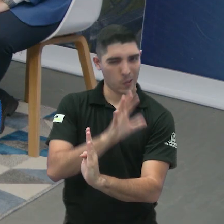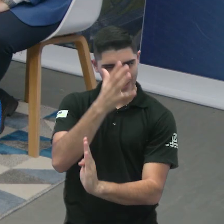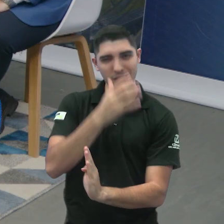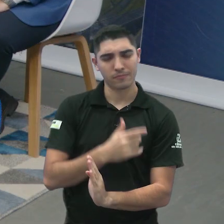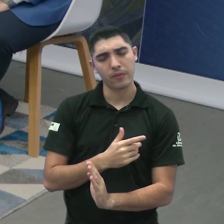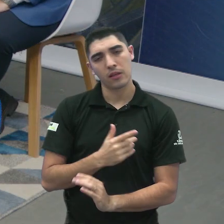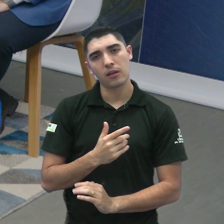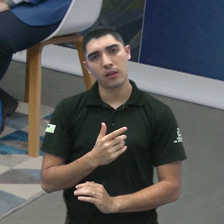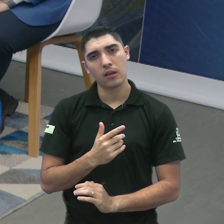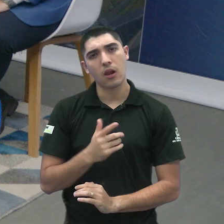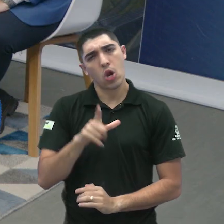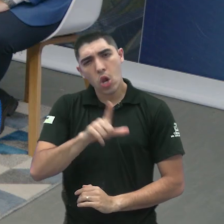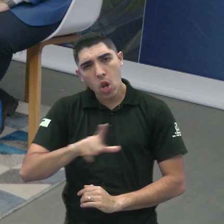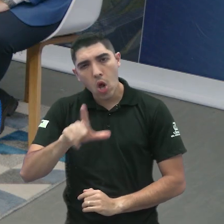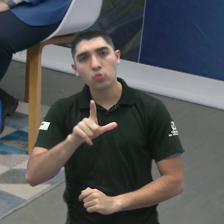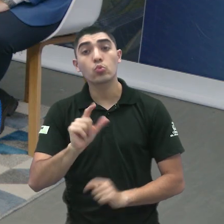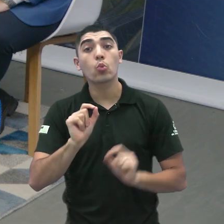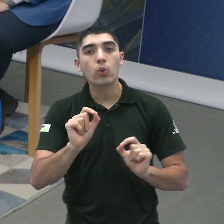um sofrimento